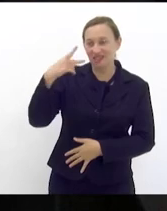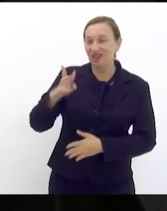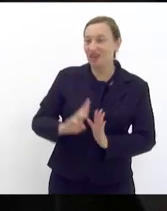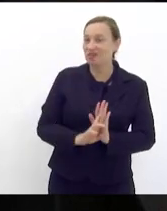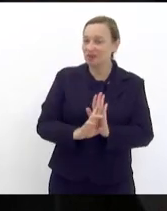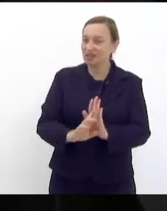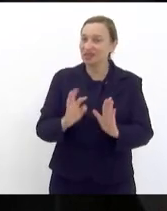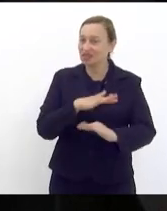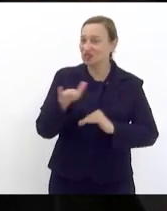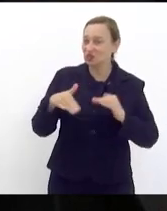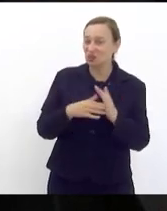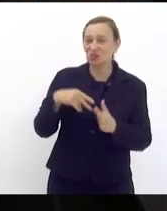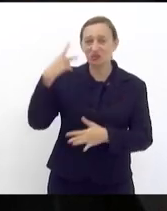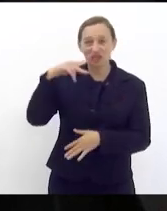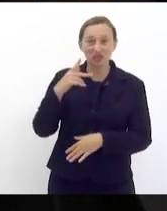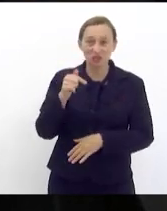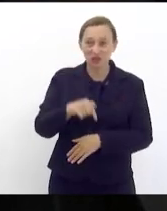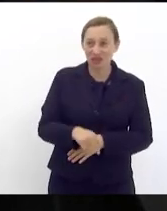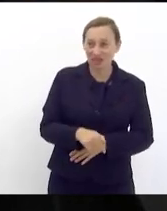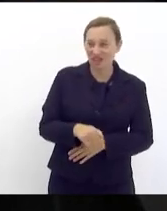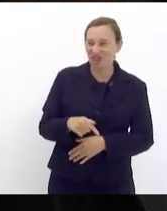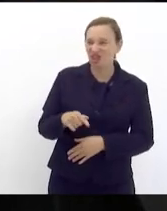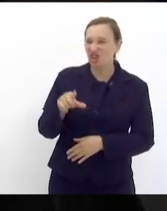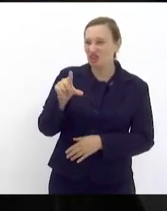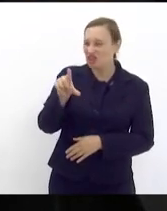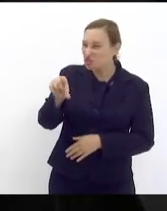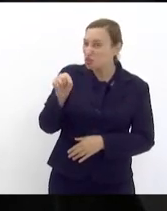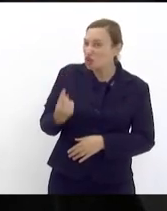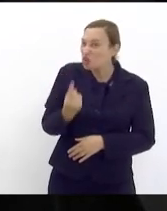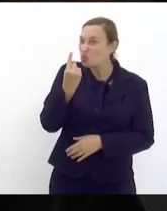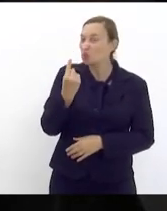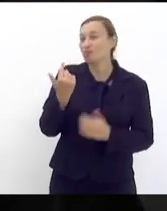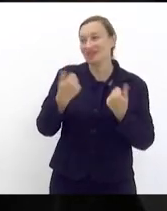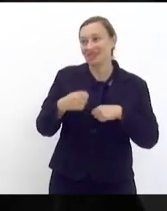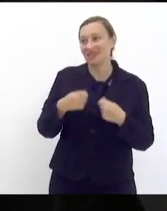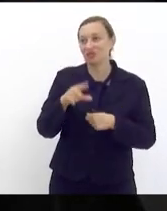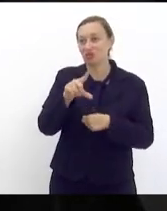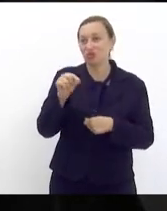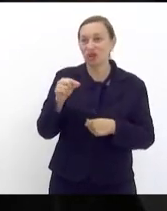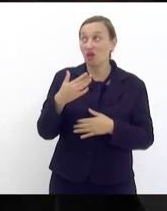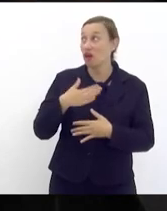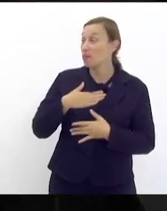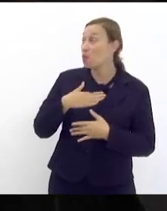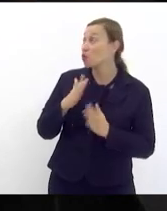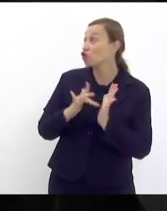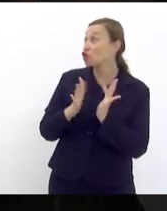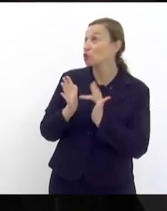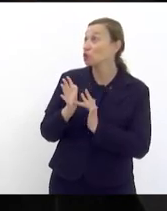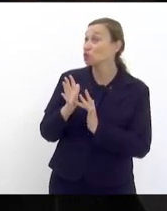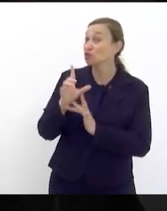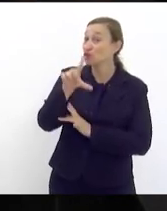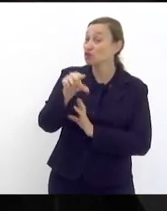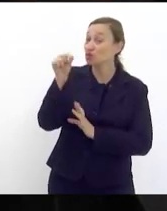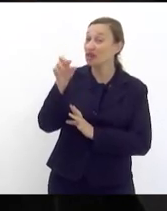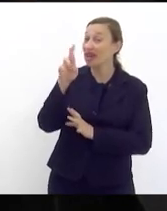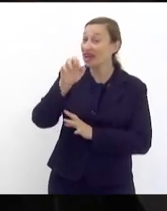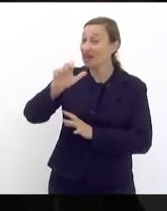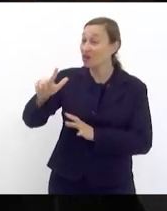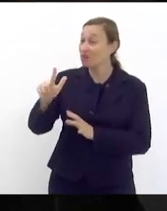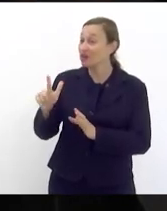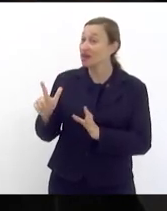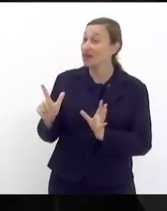representante de todos os vereadores aqui. Eu tinha que escolher um, mas ia dar uma ciumada. Eu falei, Jesus, eu vou escolher a Raquel por ser a mulher do